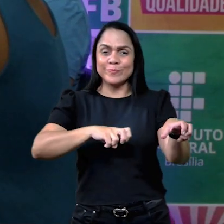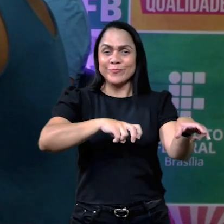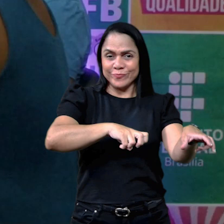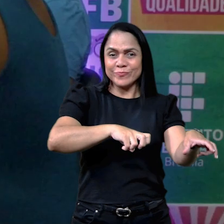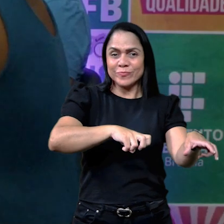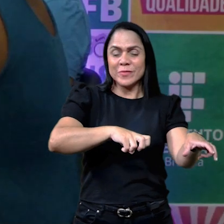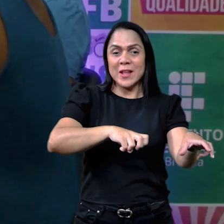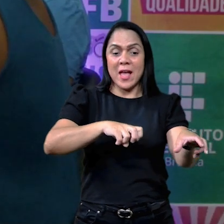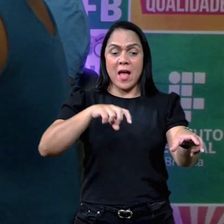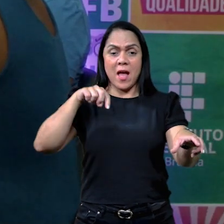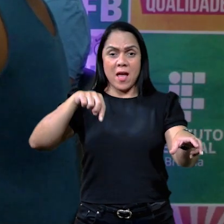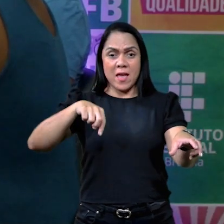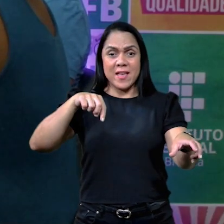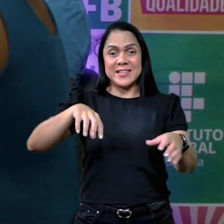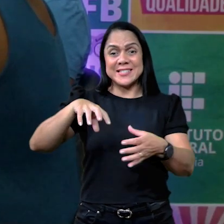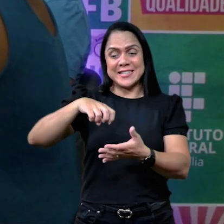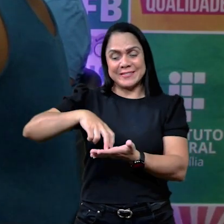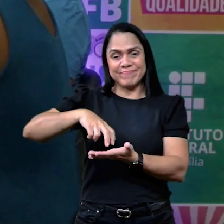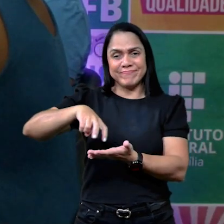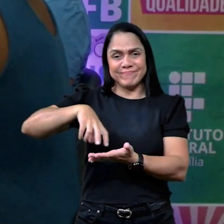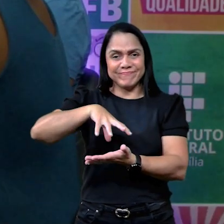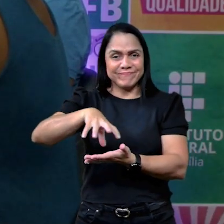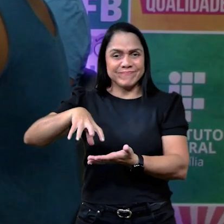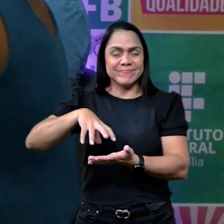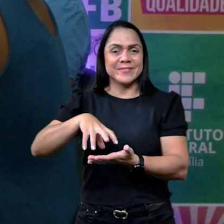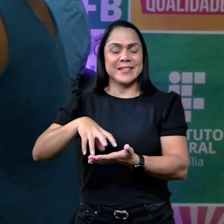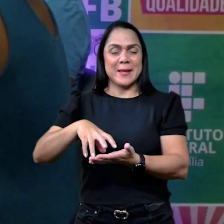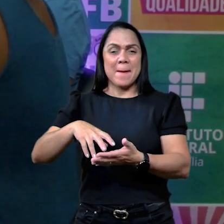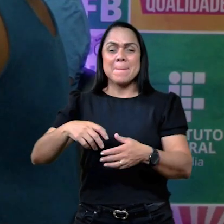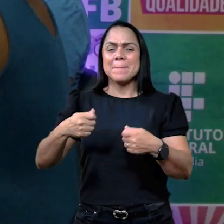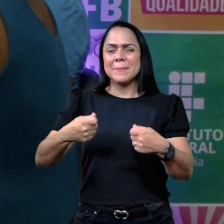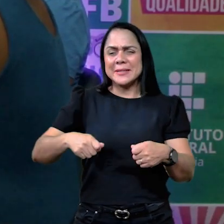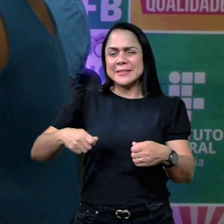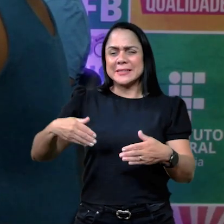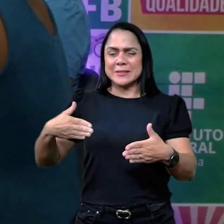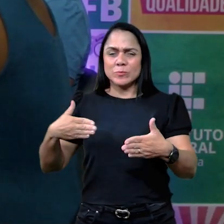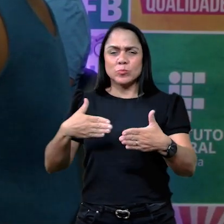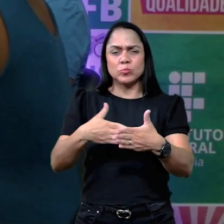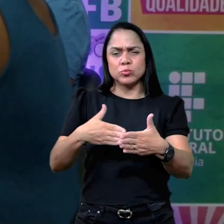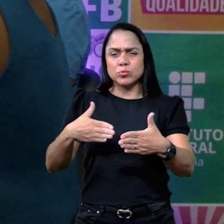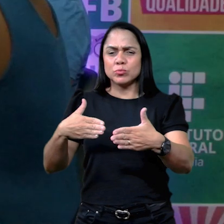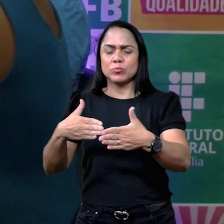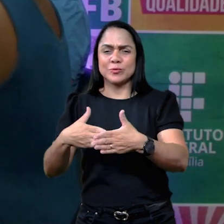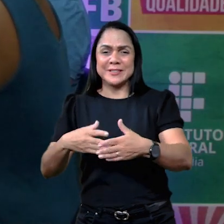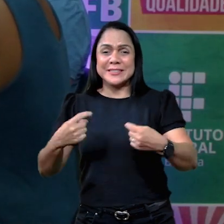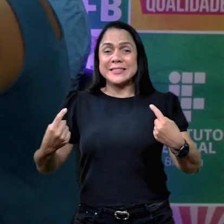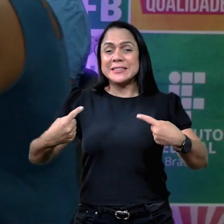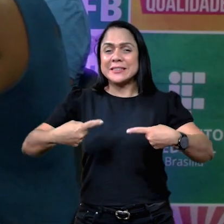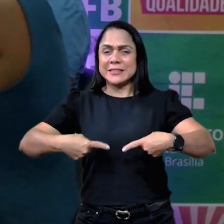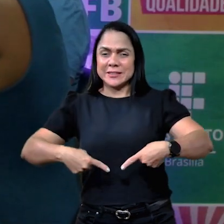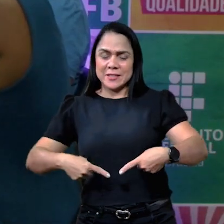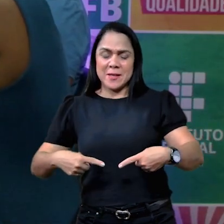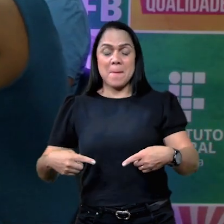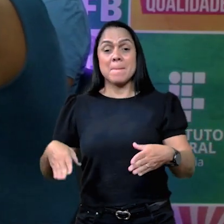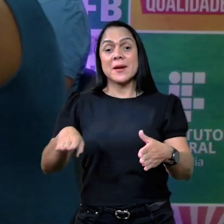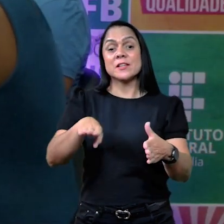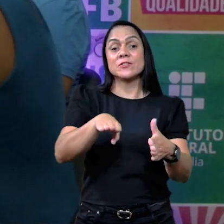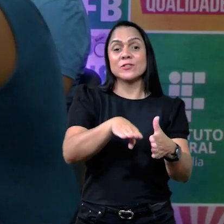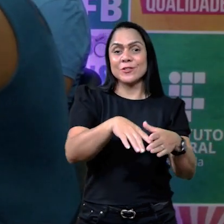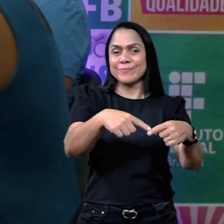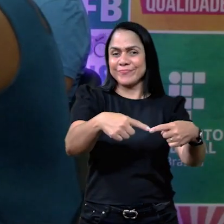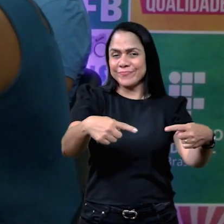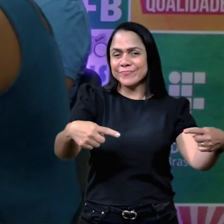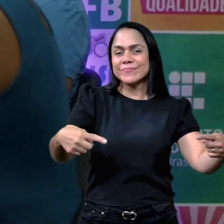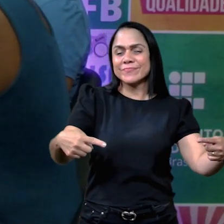outros não. Os que largaram atrás, além de tudo isso, precisam enfrentar barreiras e desafios para chegar até a linha